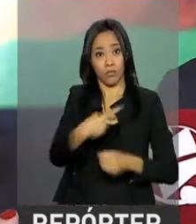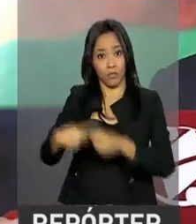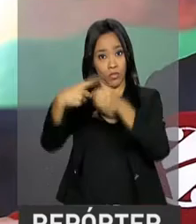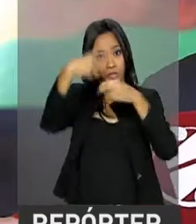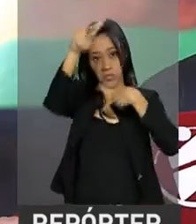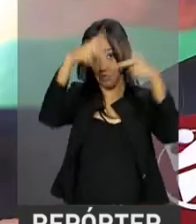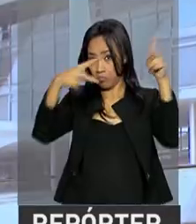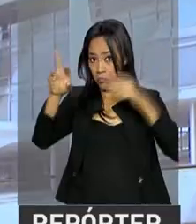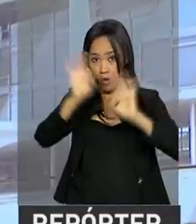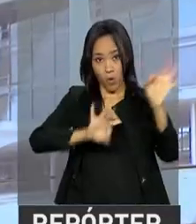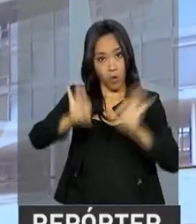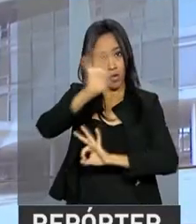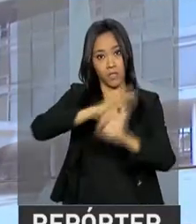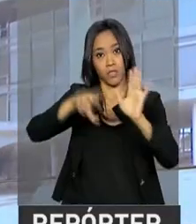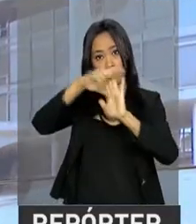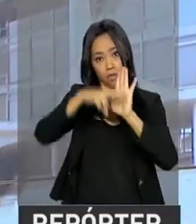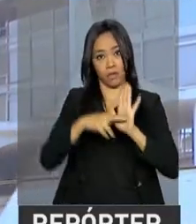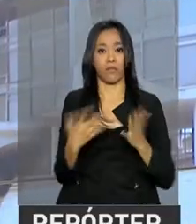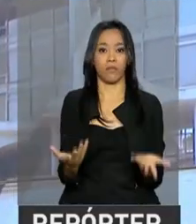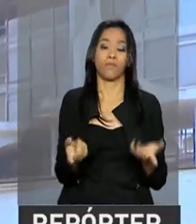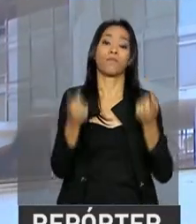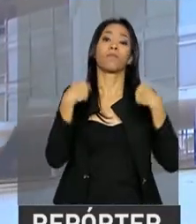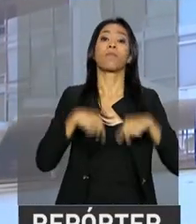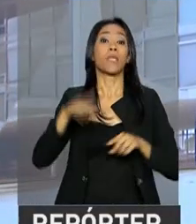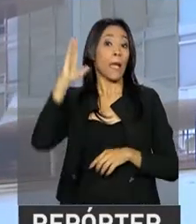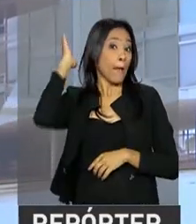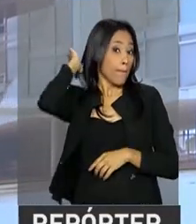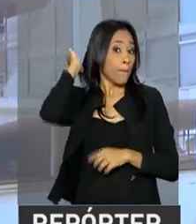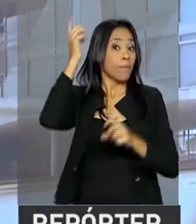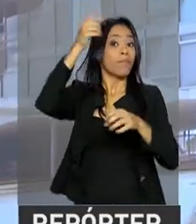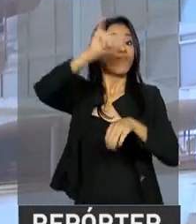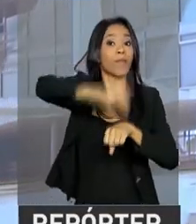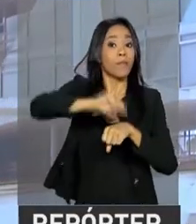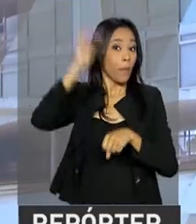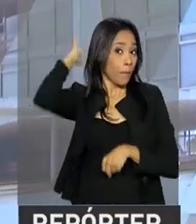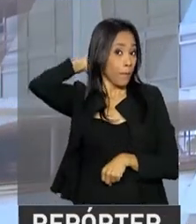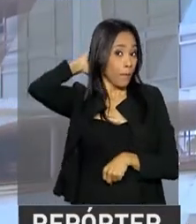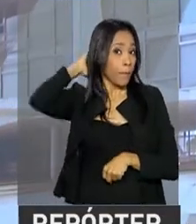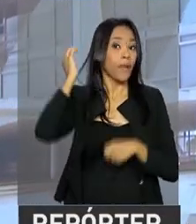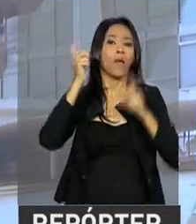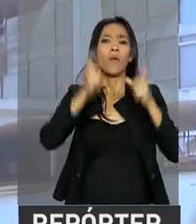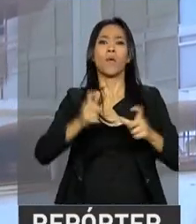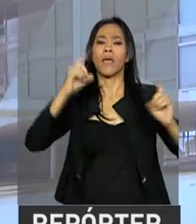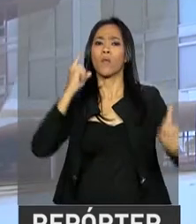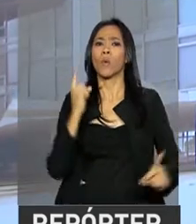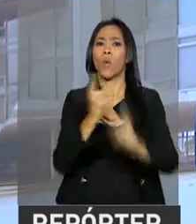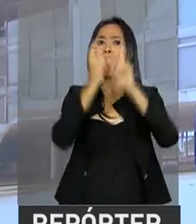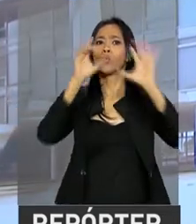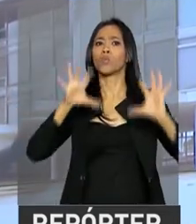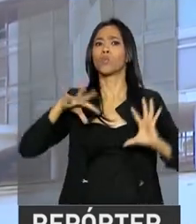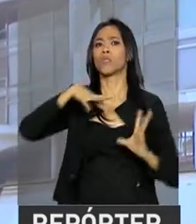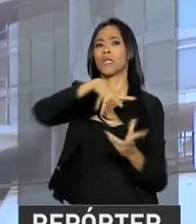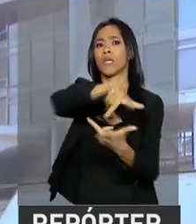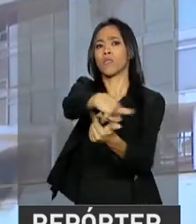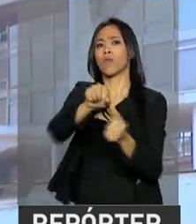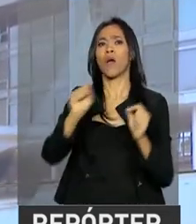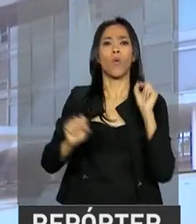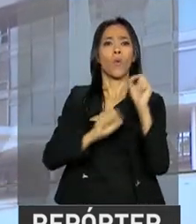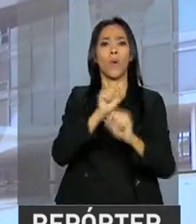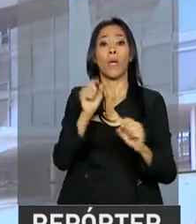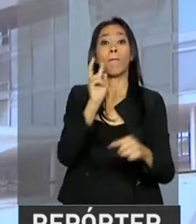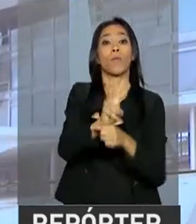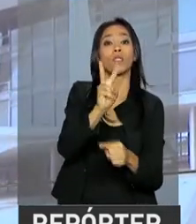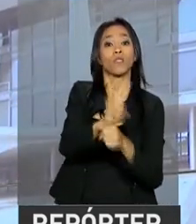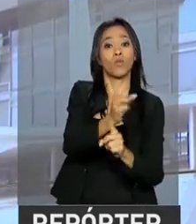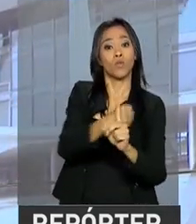relação à previdência e belém no pará é sede do maior encontro internacional sobre proteção social